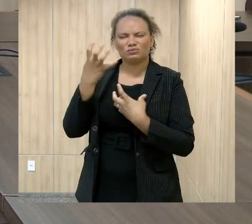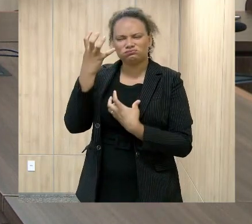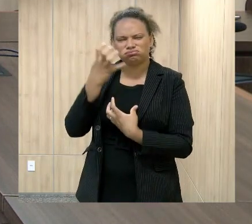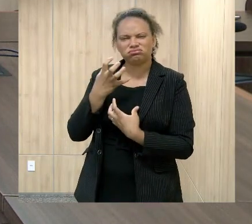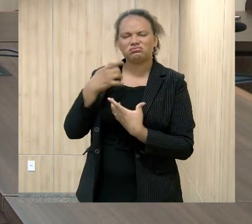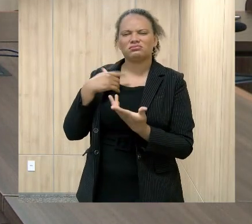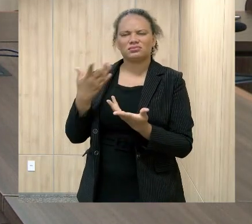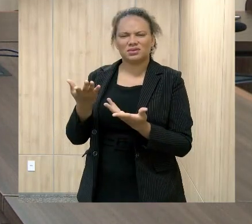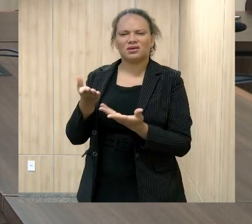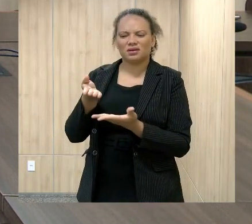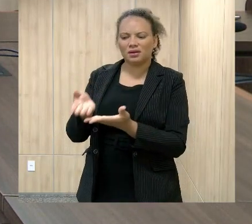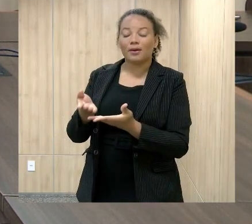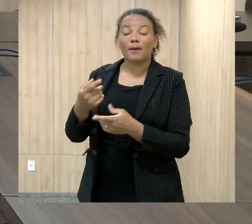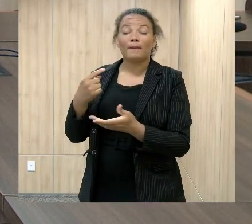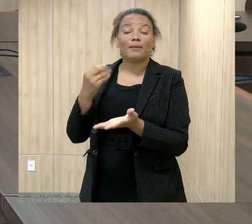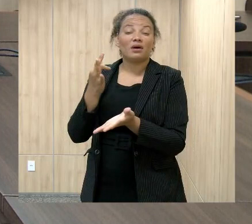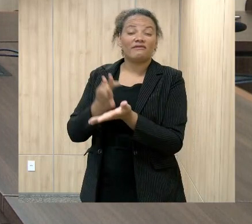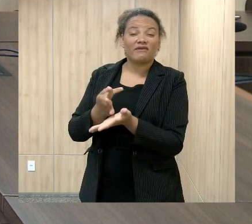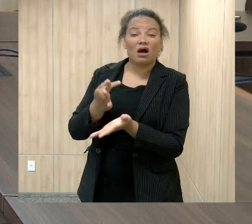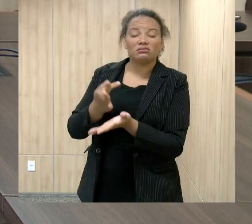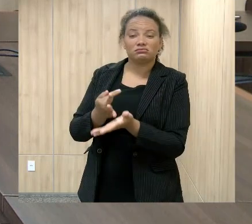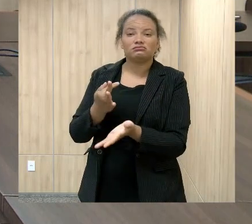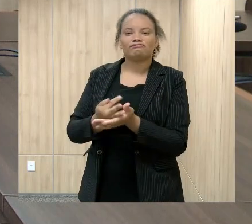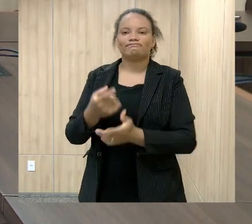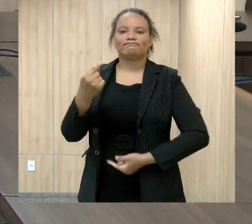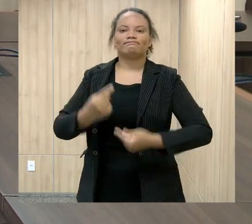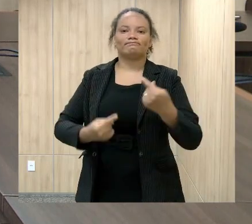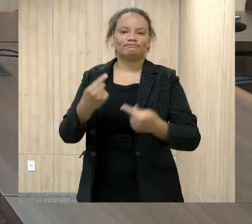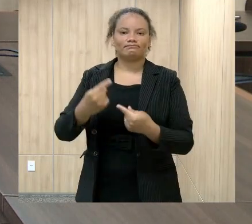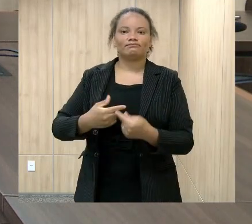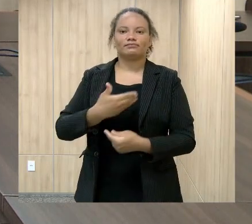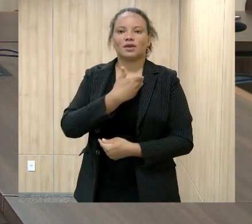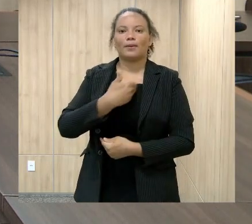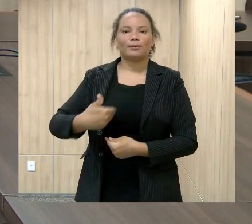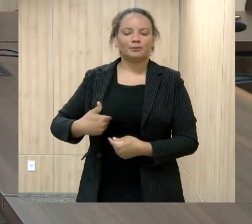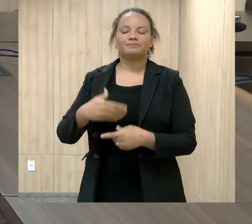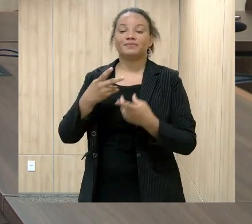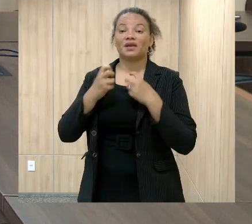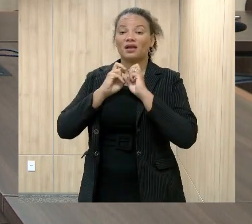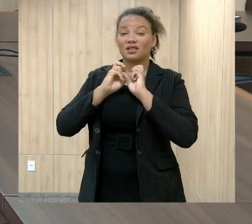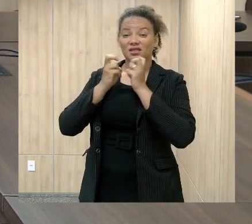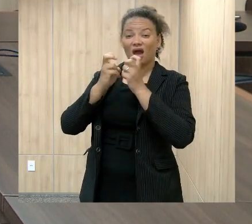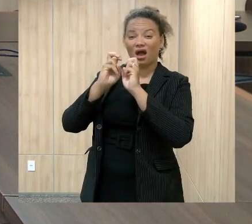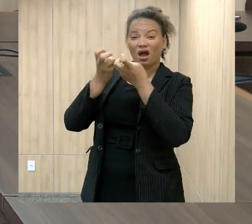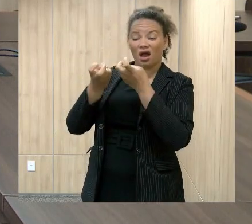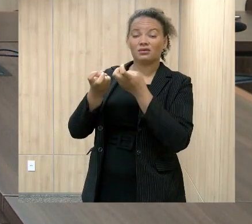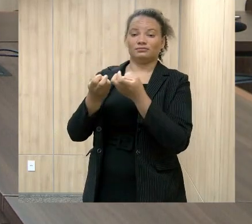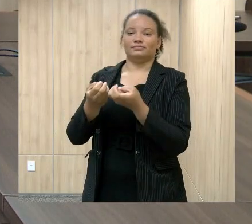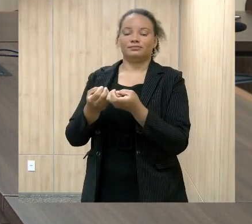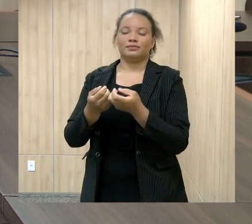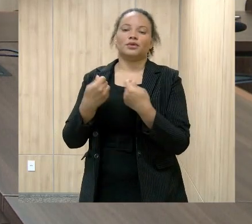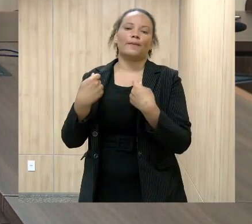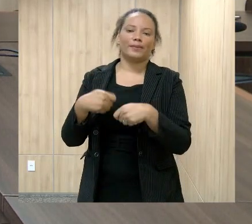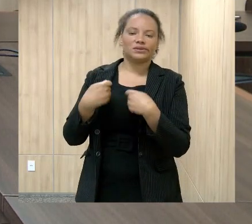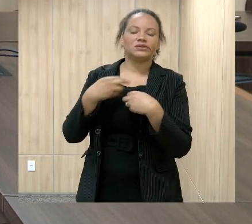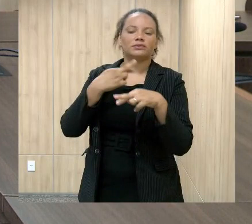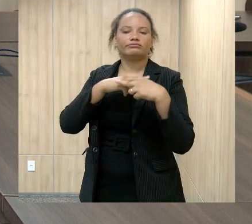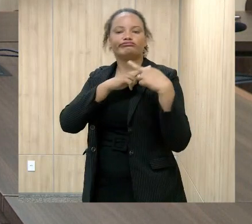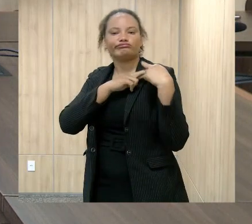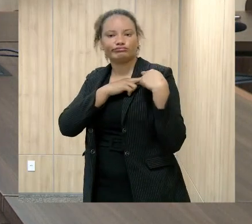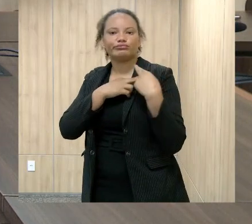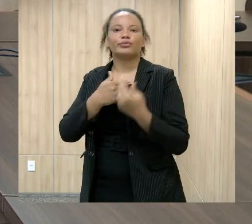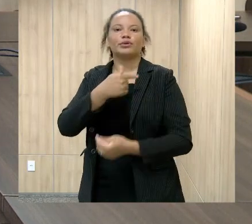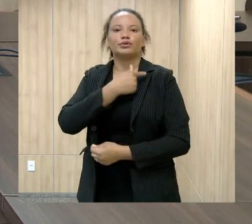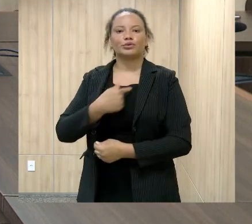por tantas ausência de políticas públicas e gritar e gritar em alto e bom som o quanto nós precisamos do